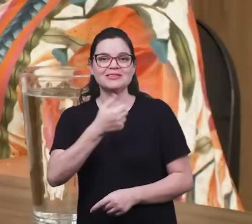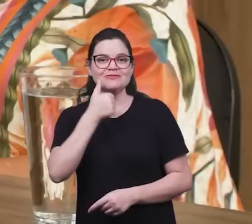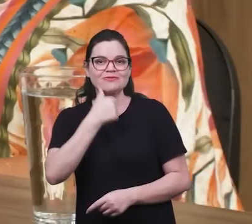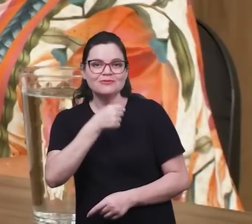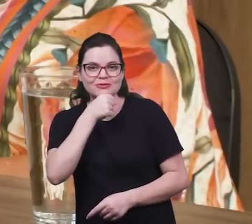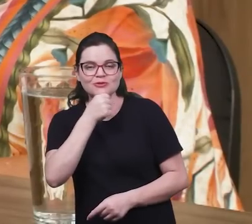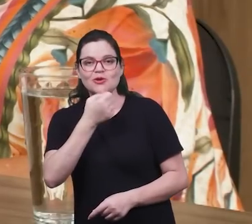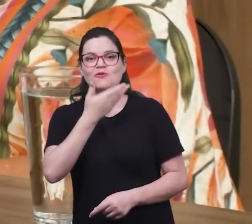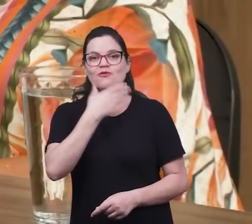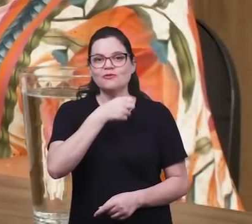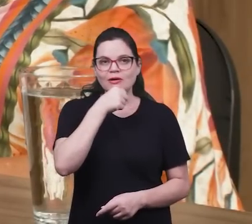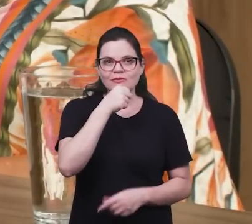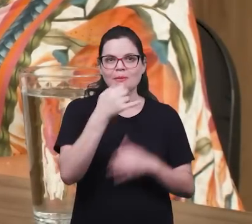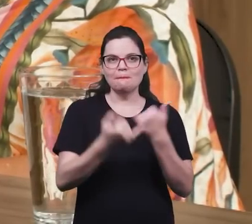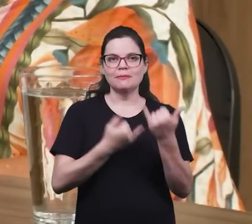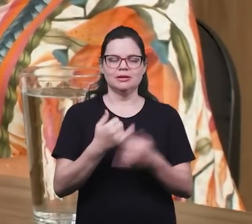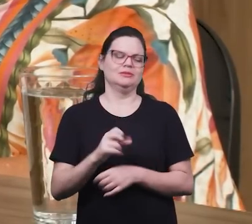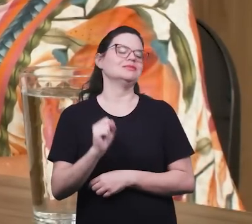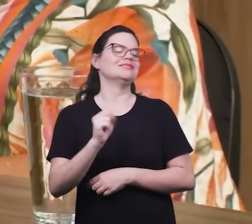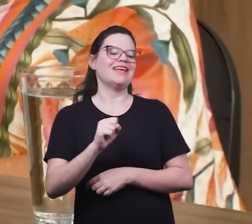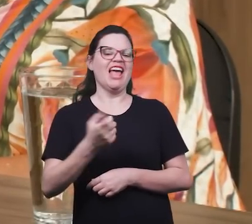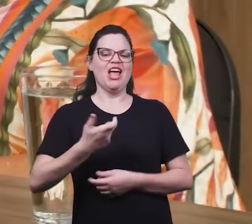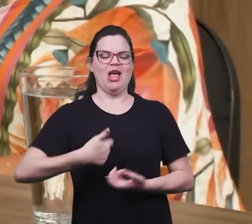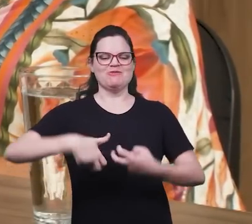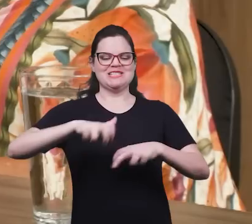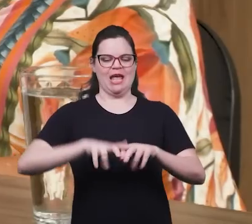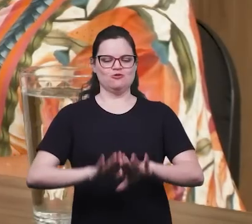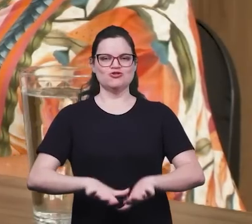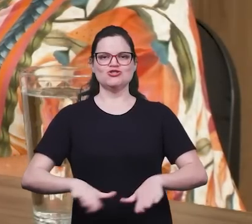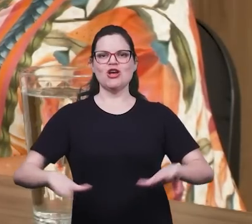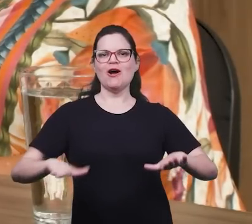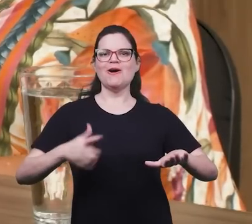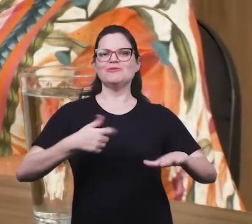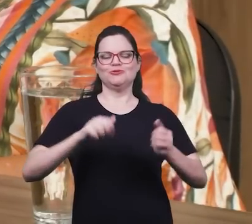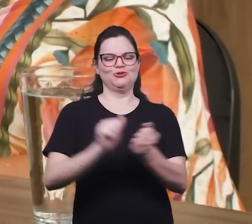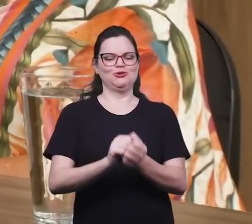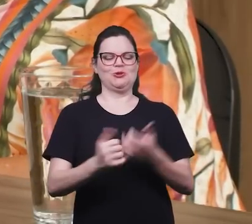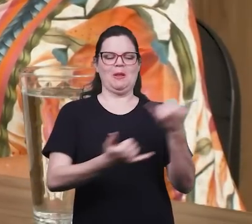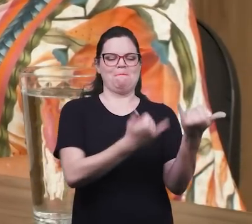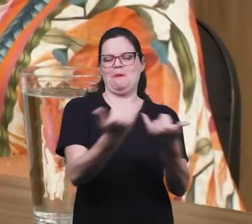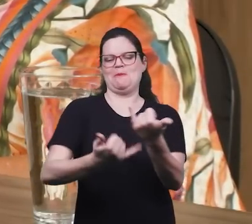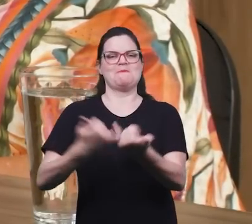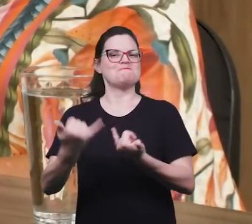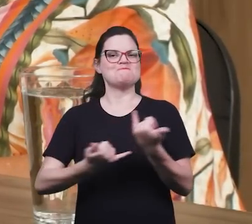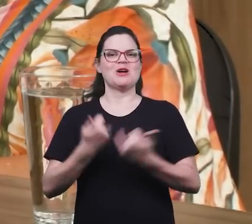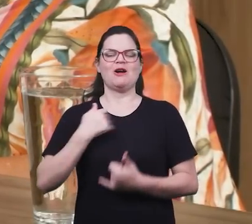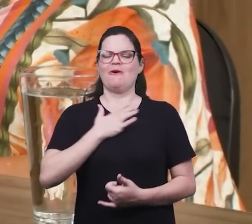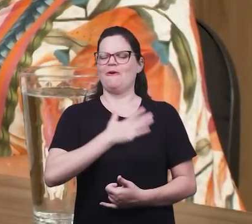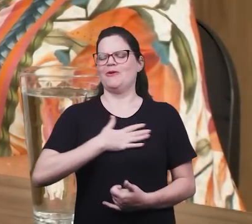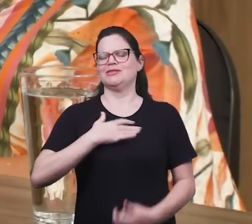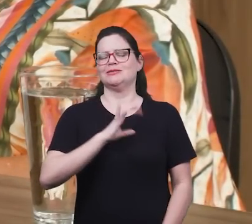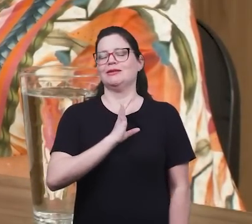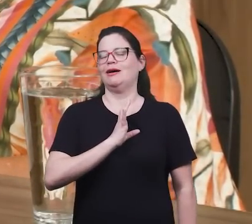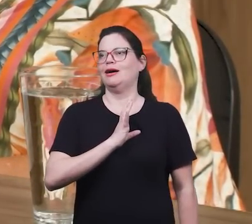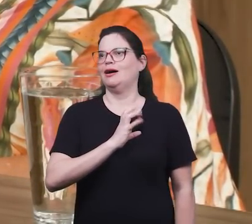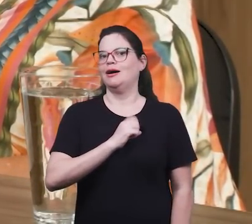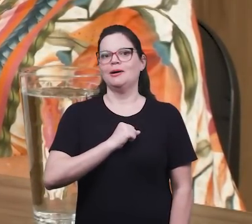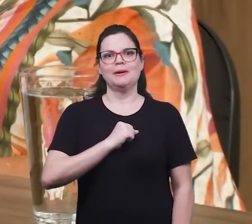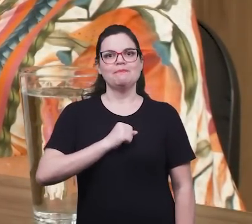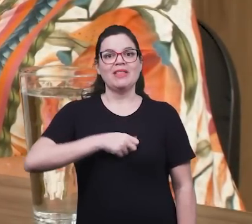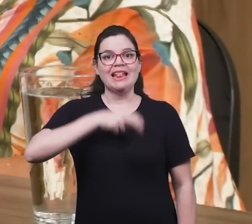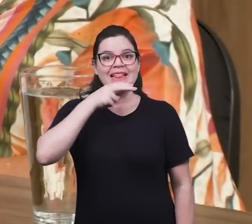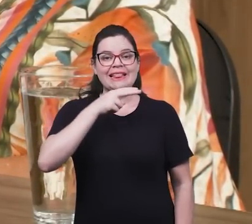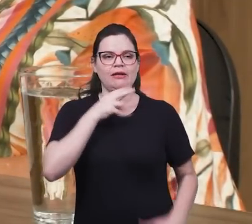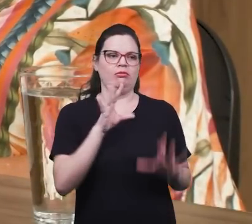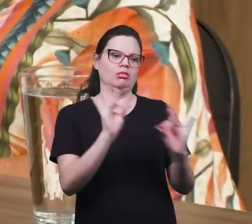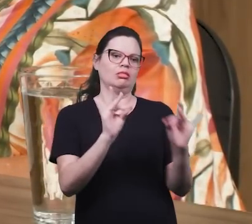Ele brinca, Gilson brinca muito com os netos. No chão. É mesmo, pastor, brinca muito. Coisa maravilhosa. Os netos gostam, amam o avô. Porque eu perdi